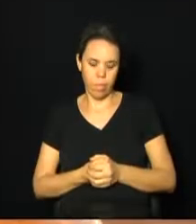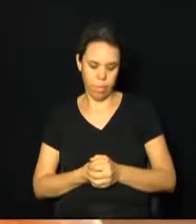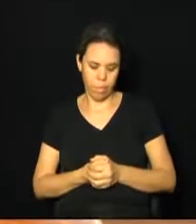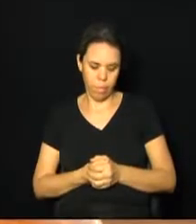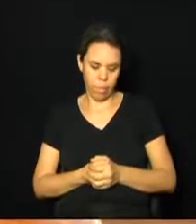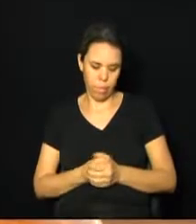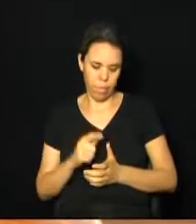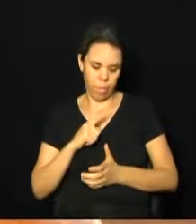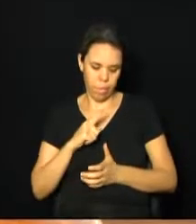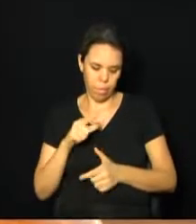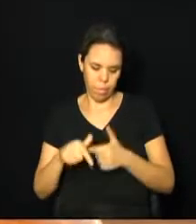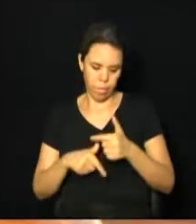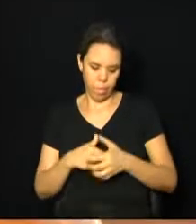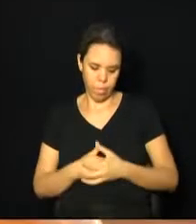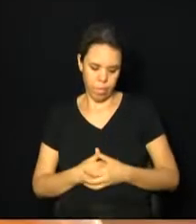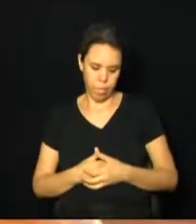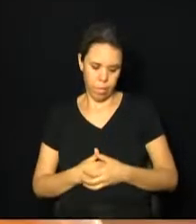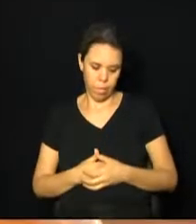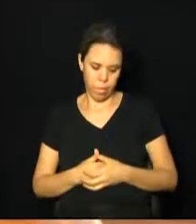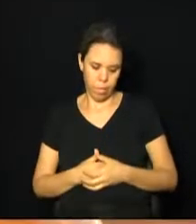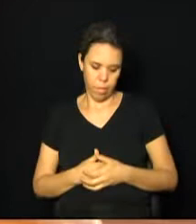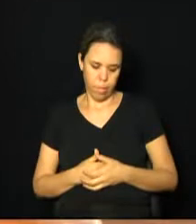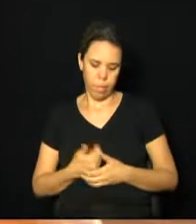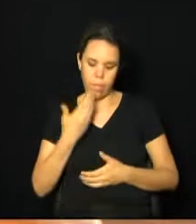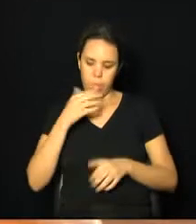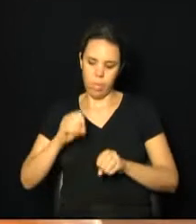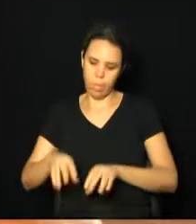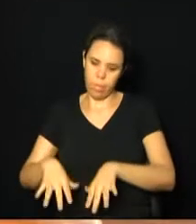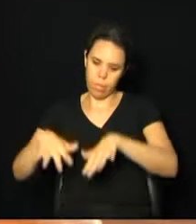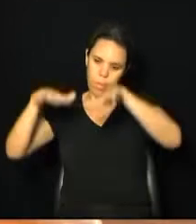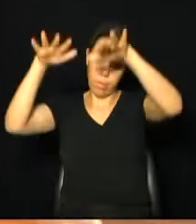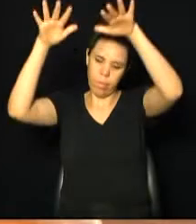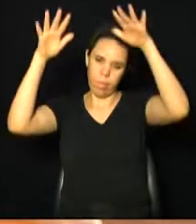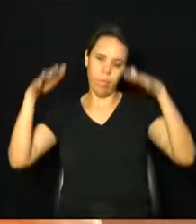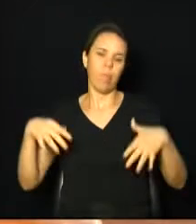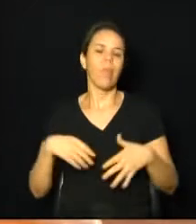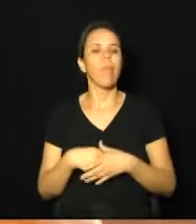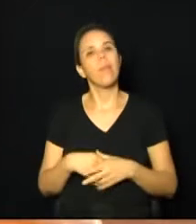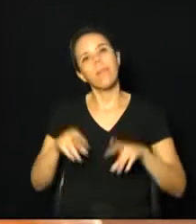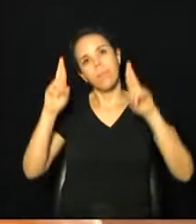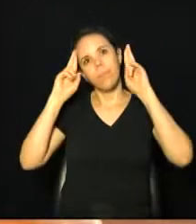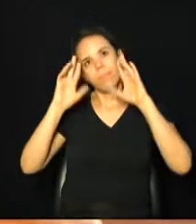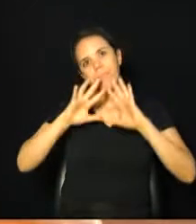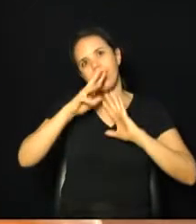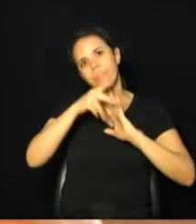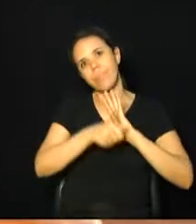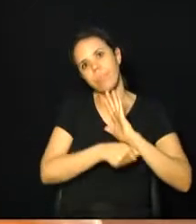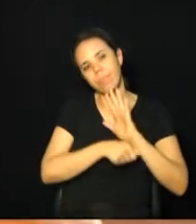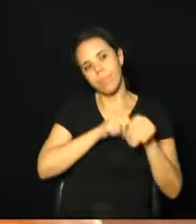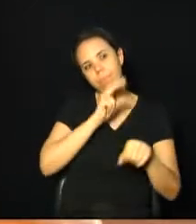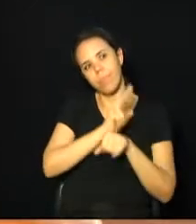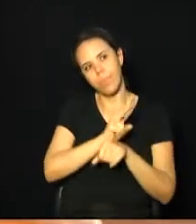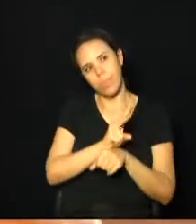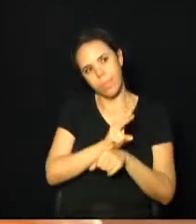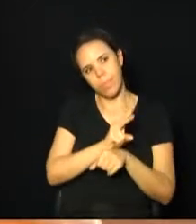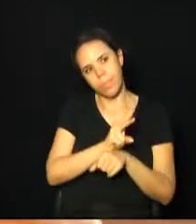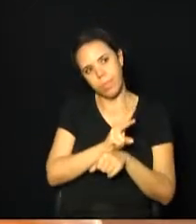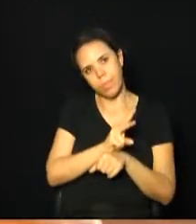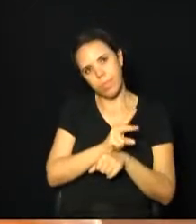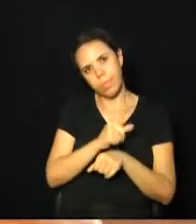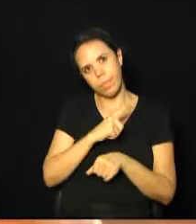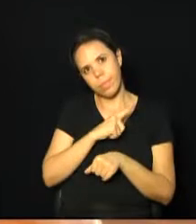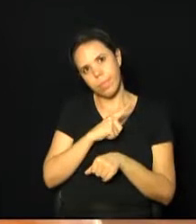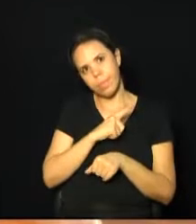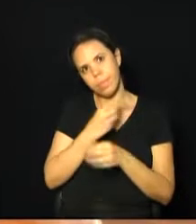que a gente tem que trabalhar desde cedo com as crianças, né? Ensinando a respeitar o meio ambiente, a cuidar, para que a gente